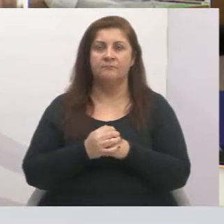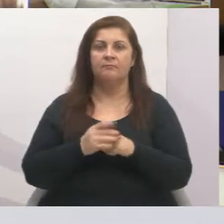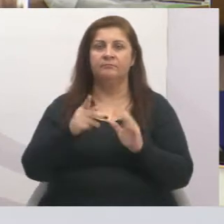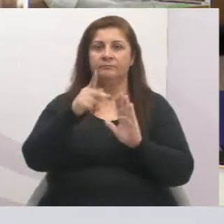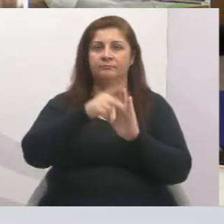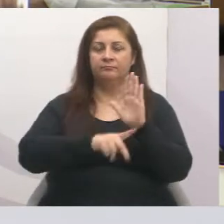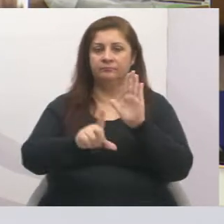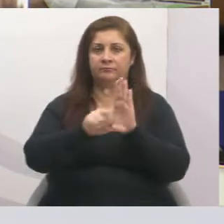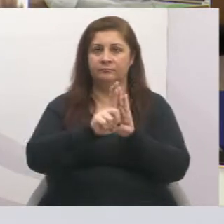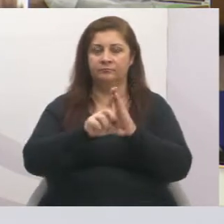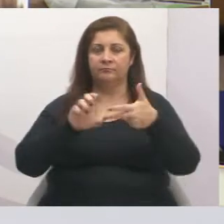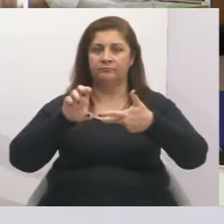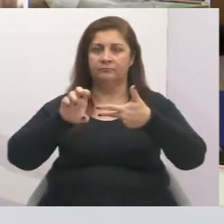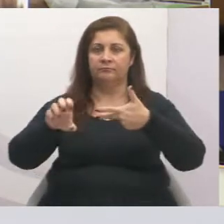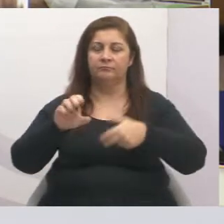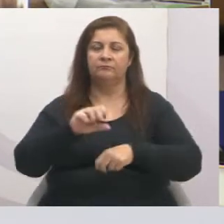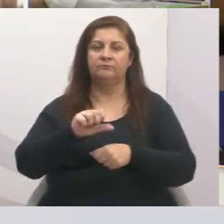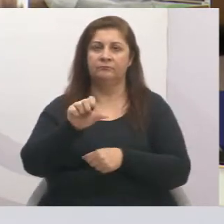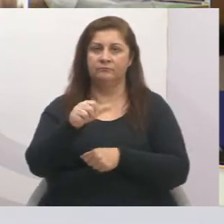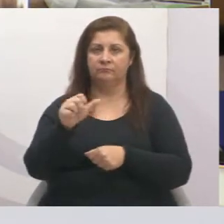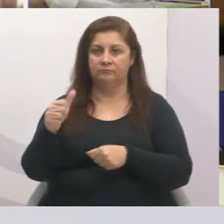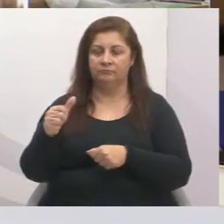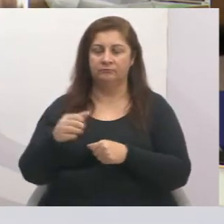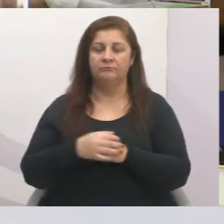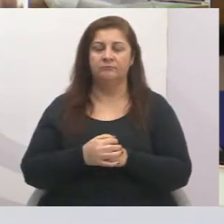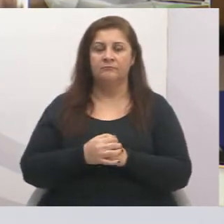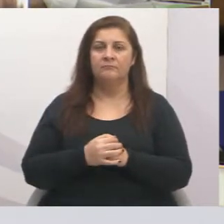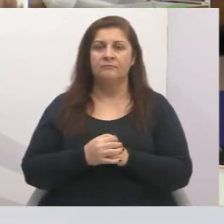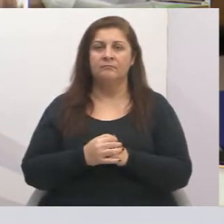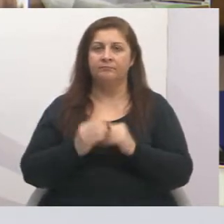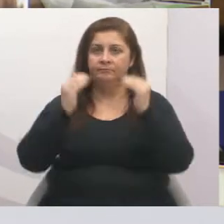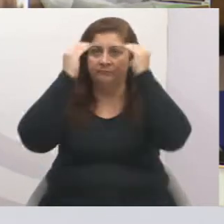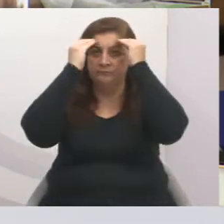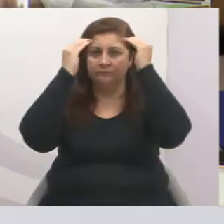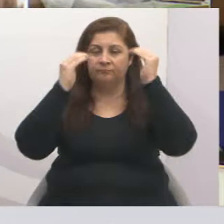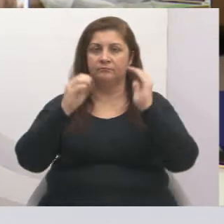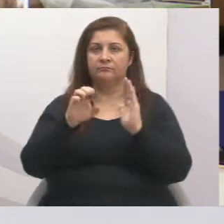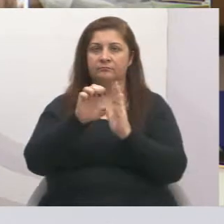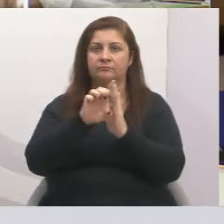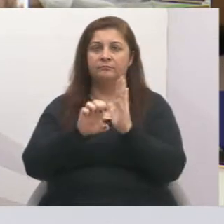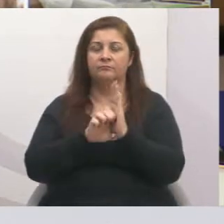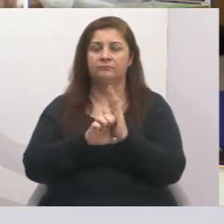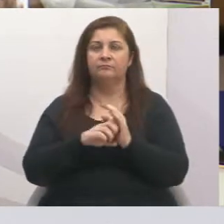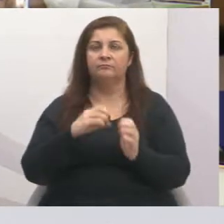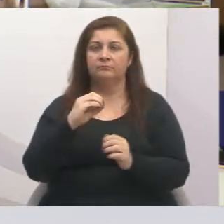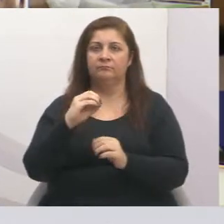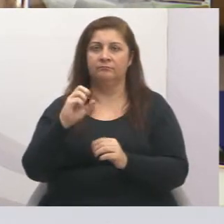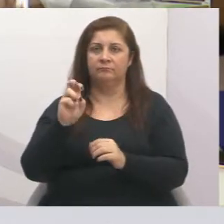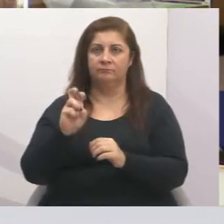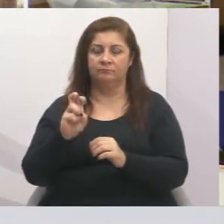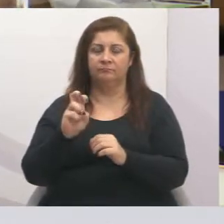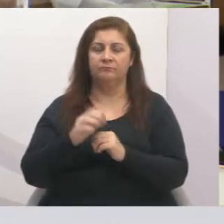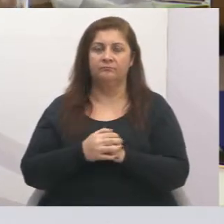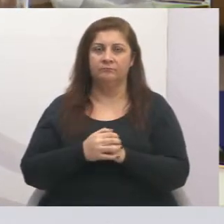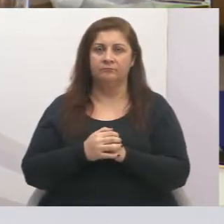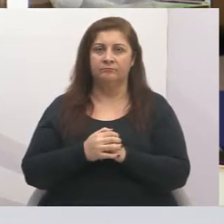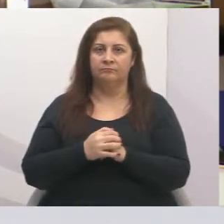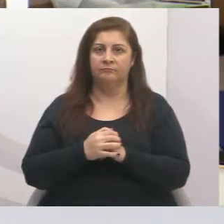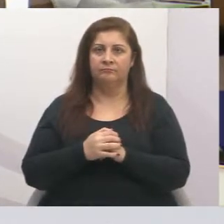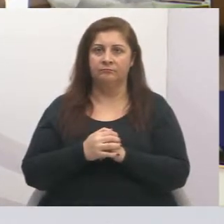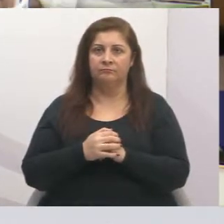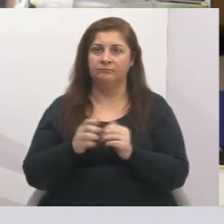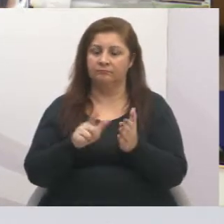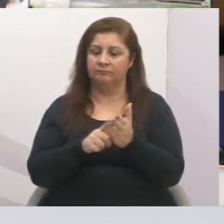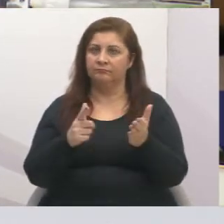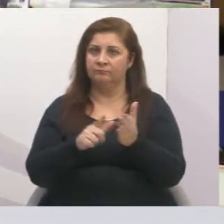lei do Executivo número 11 de 2022, conforme edital número 05 de 2022, publicado no